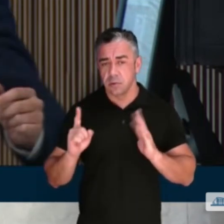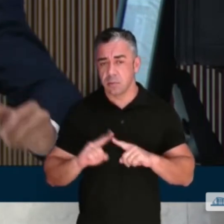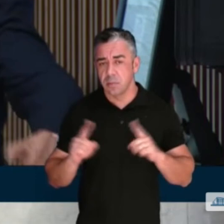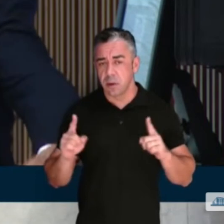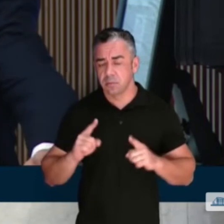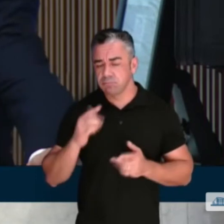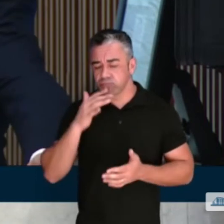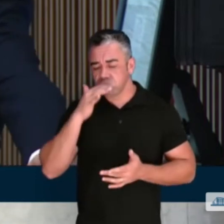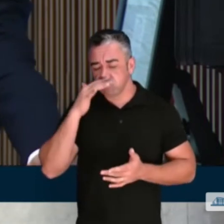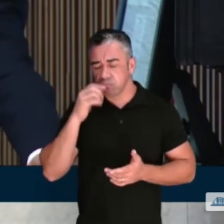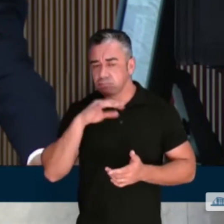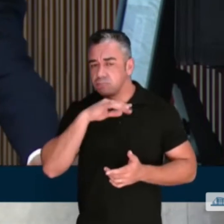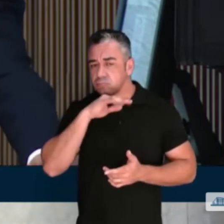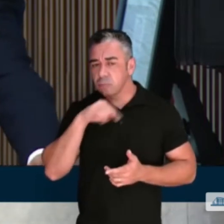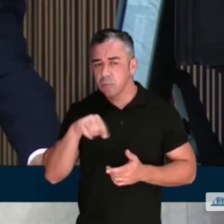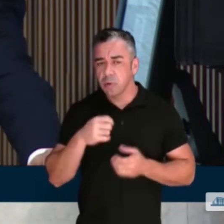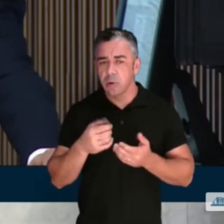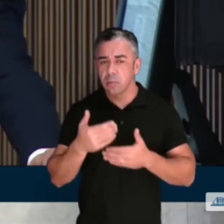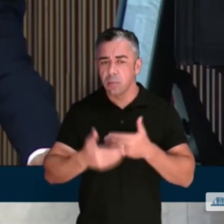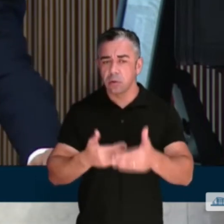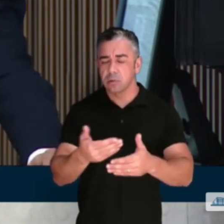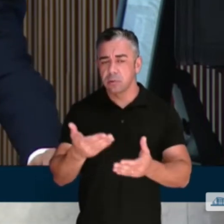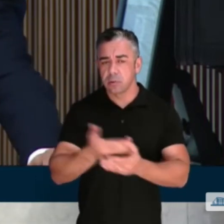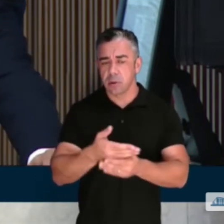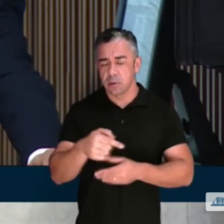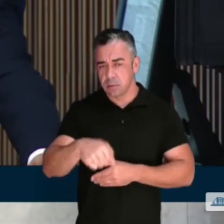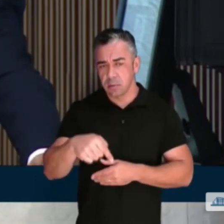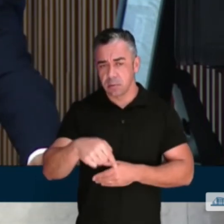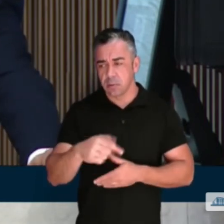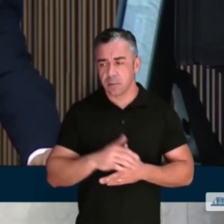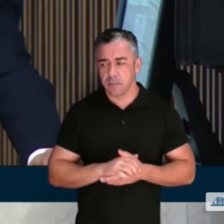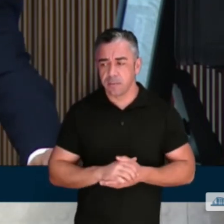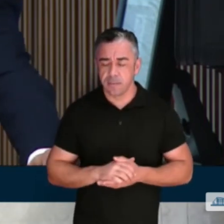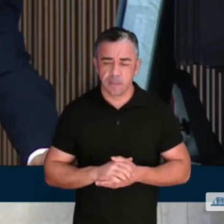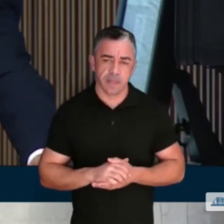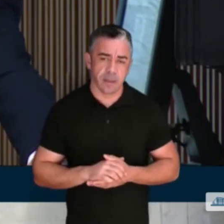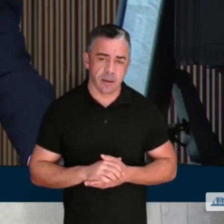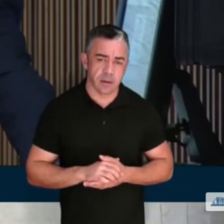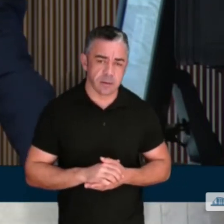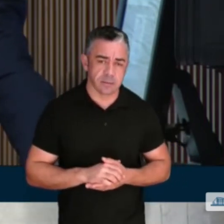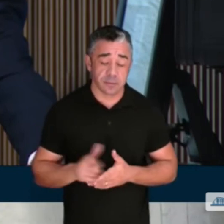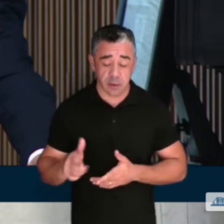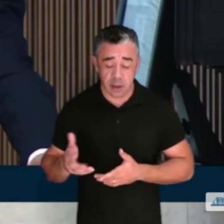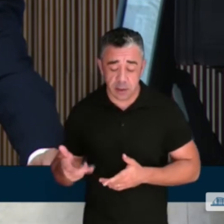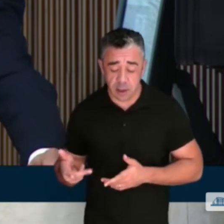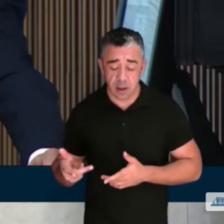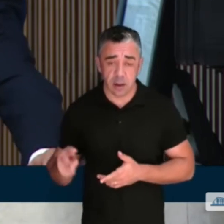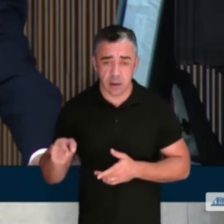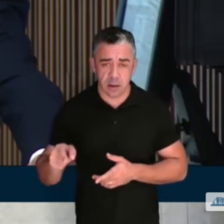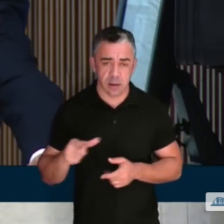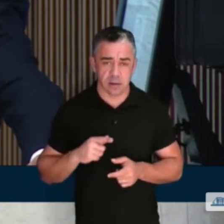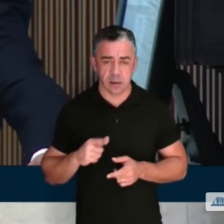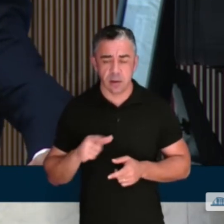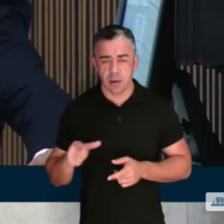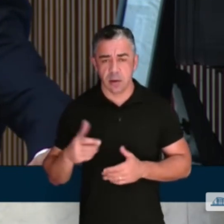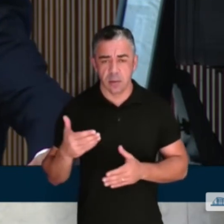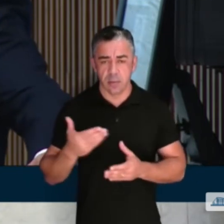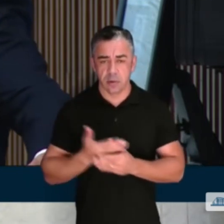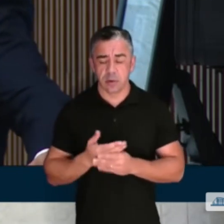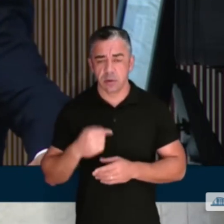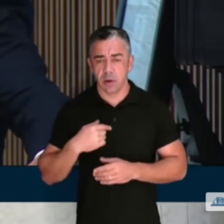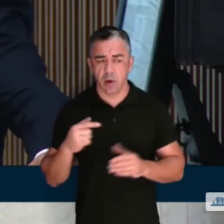está cheirando mal esse processo aqui dentro, a celeridade que ele teve, e quando eu fiz